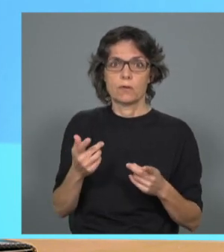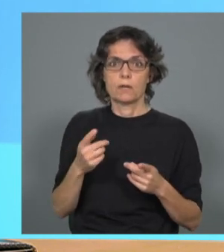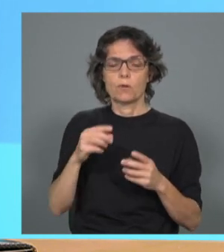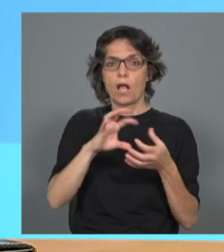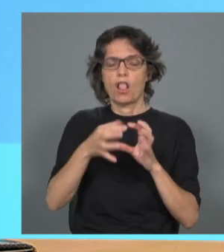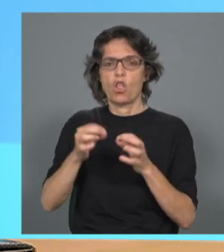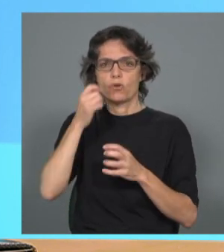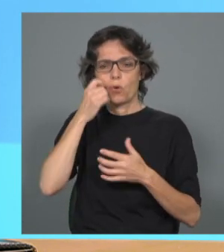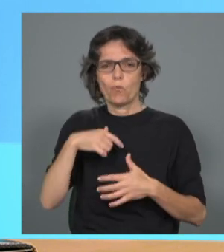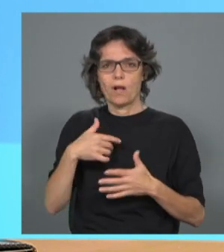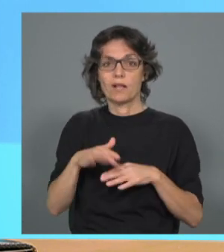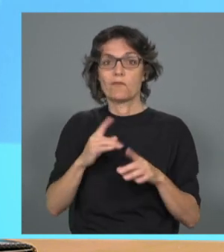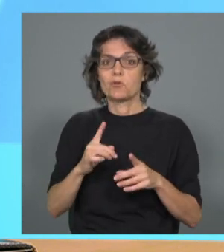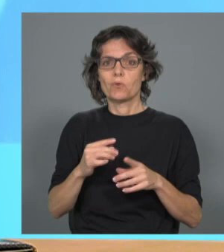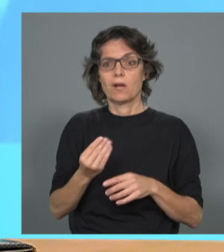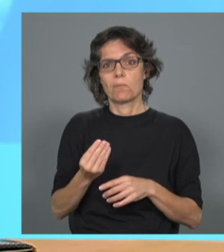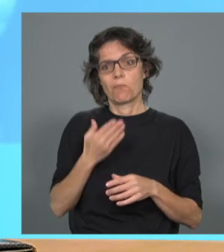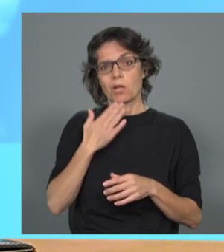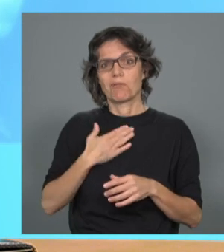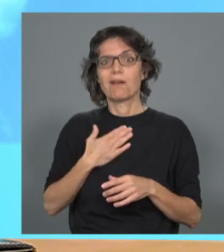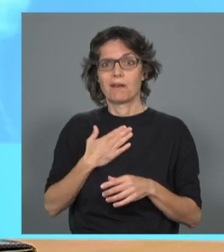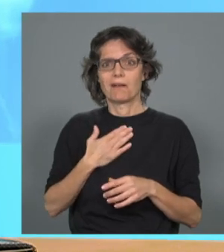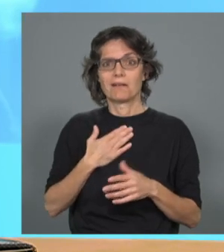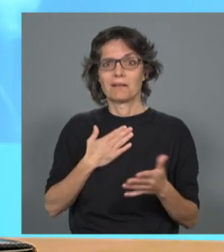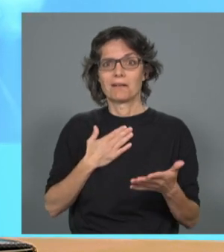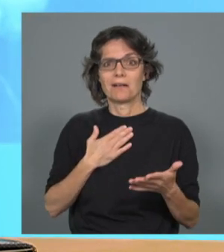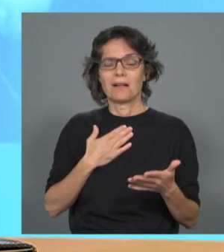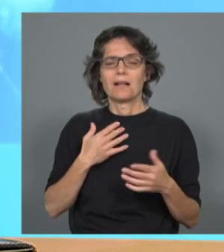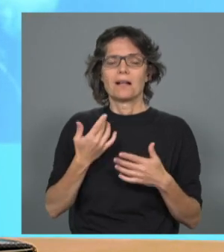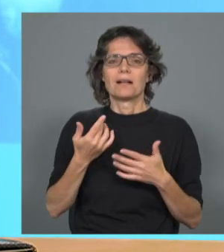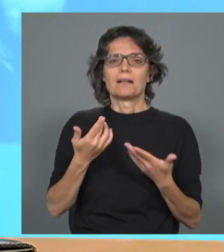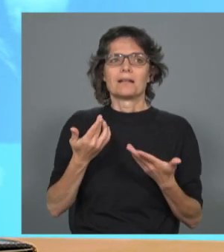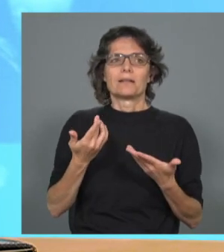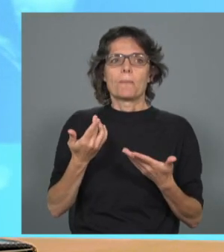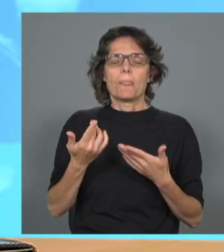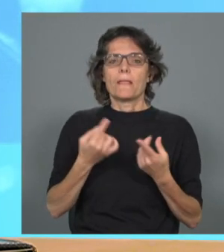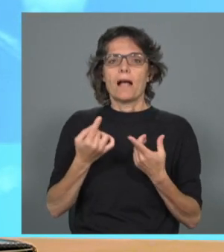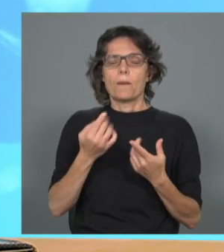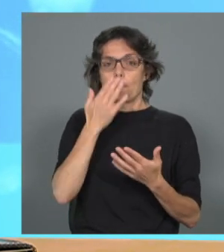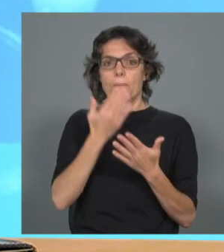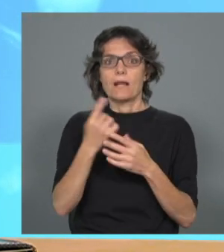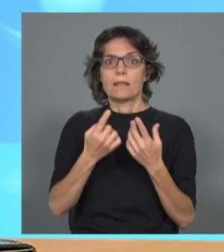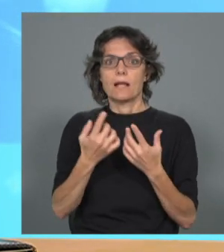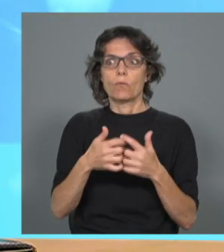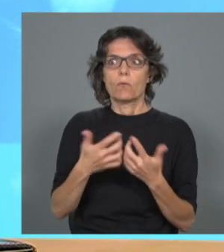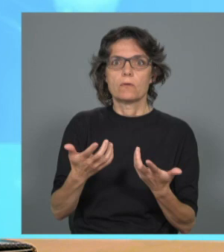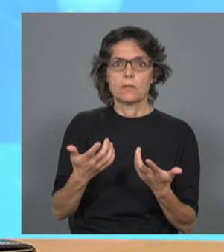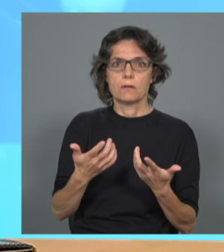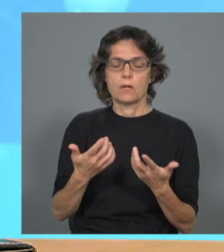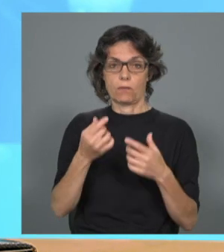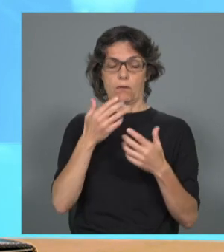humanas, nem sempre estão em sintonia, de facto, com algo, com a surpresa daquilo que é o